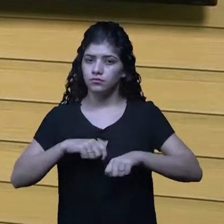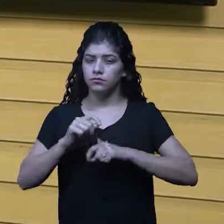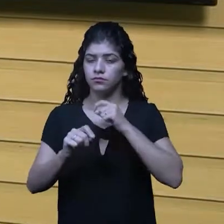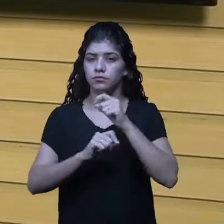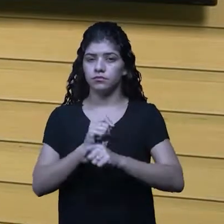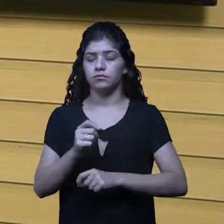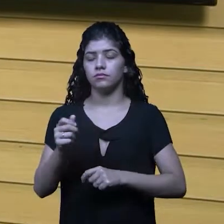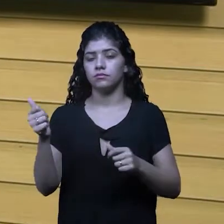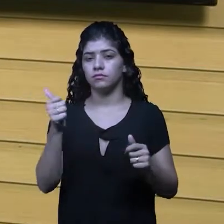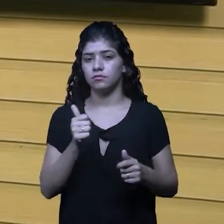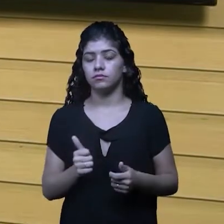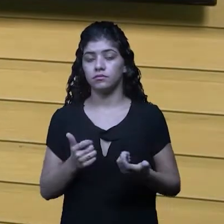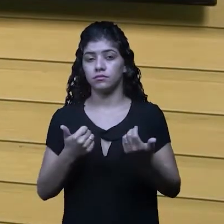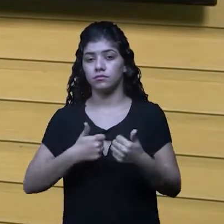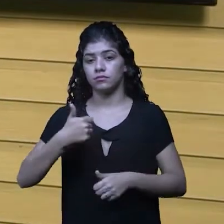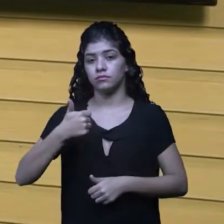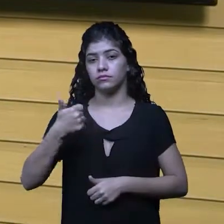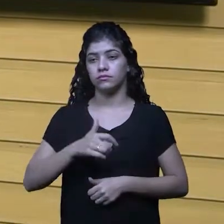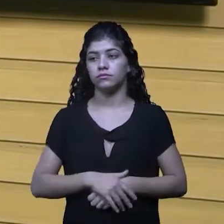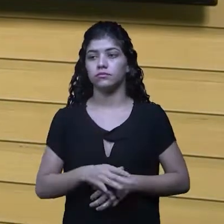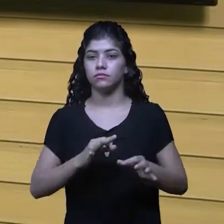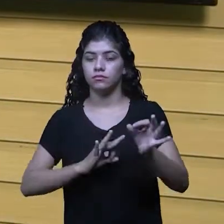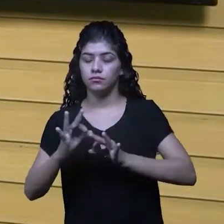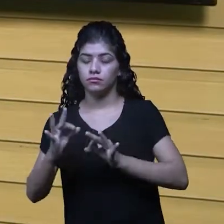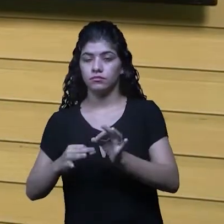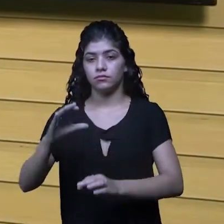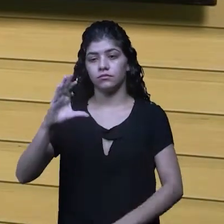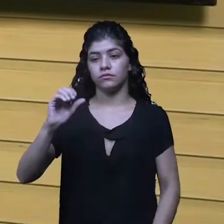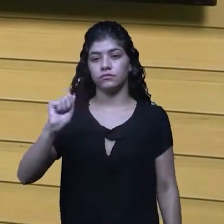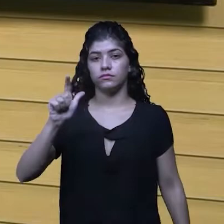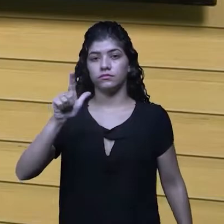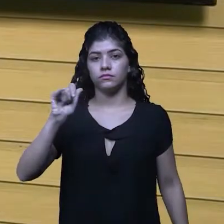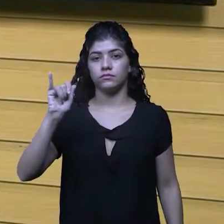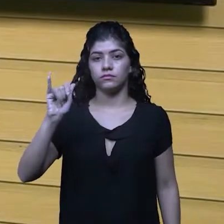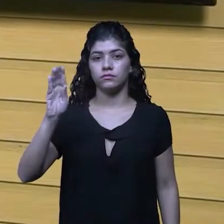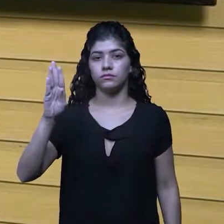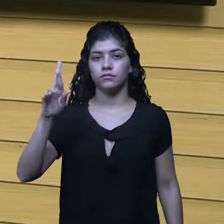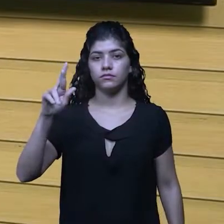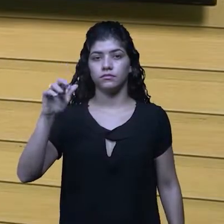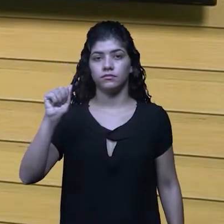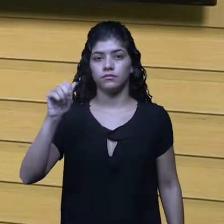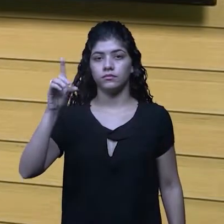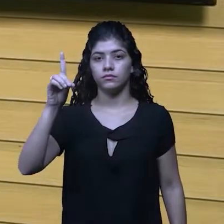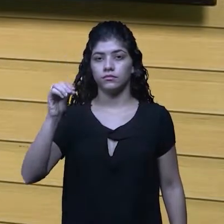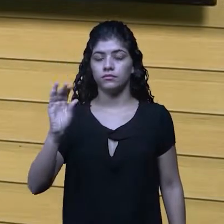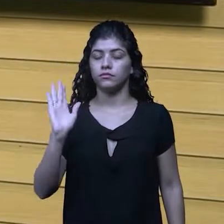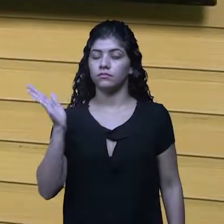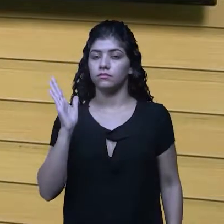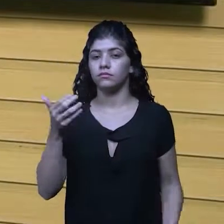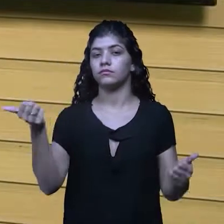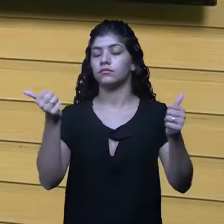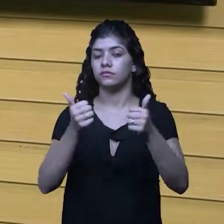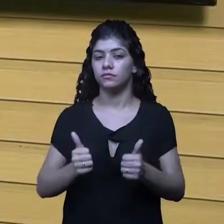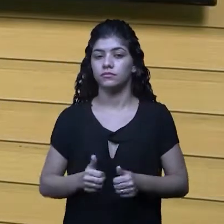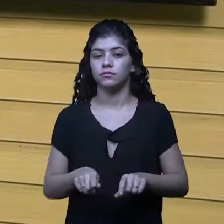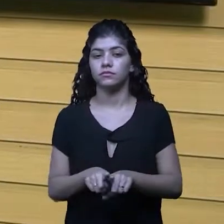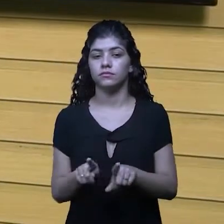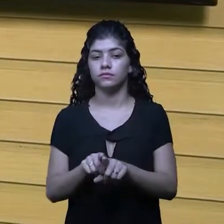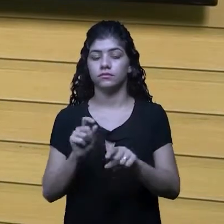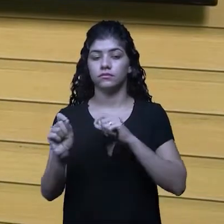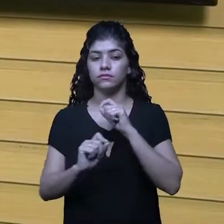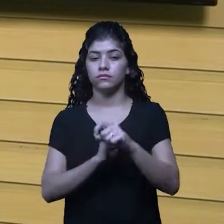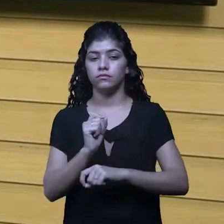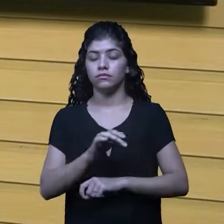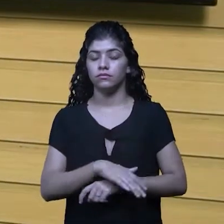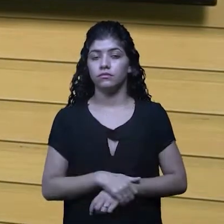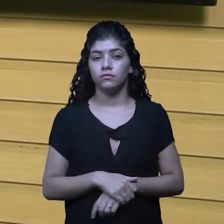que verificar, primeiro, se ele está calibrado. Então você vai verificar. Durante o uso, você verifica se